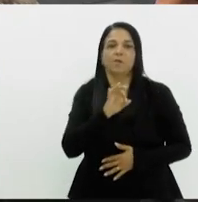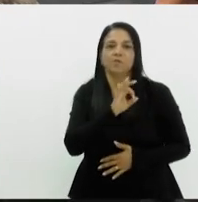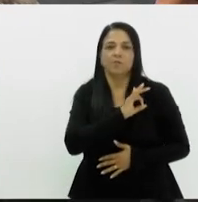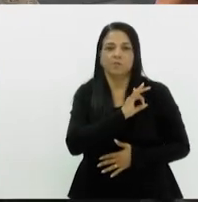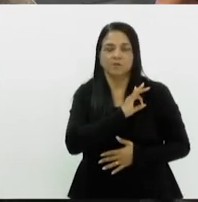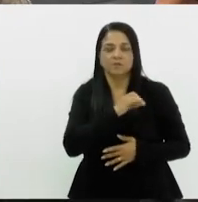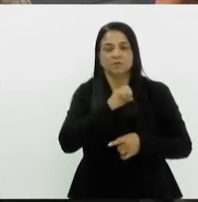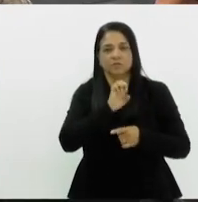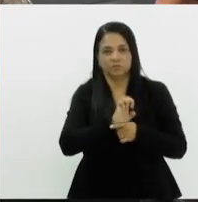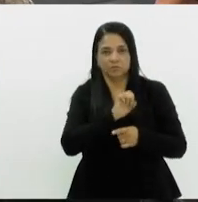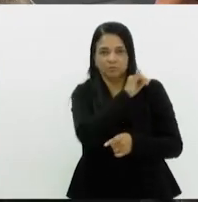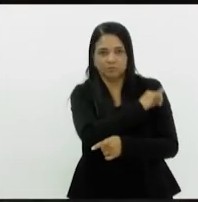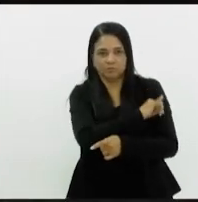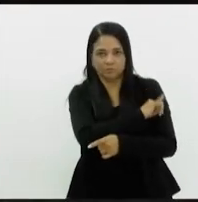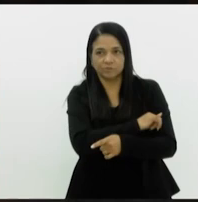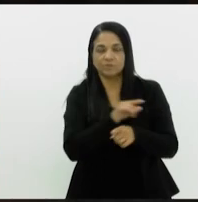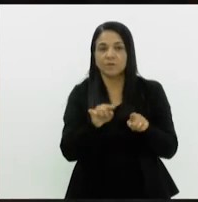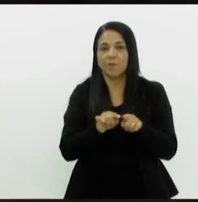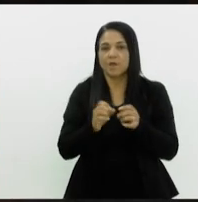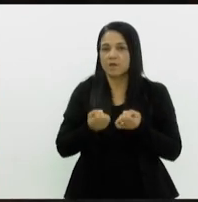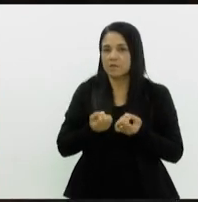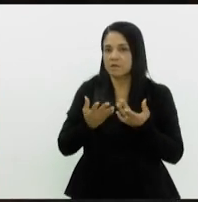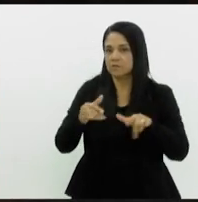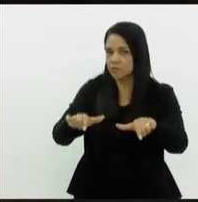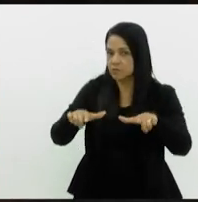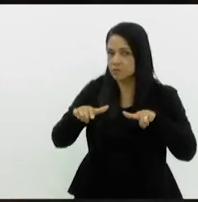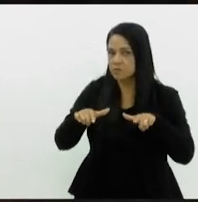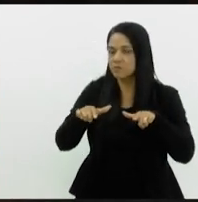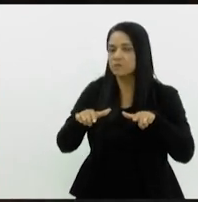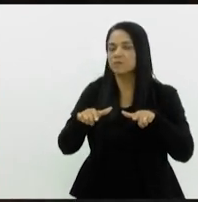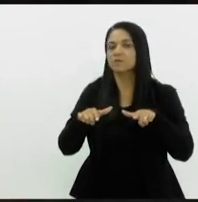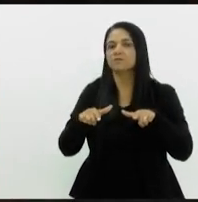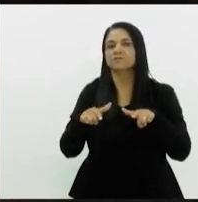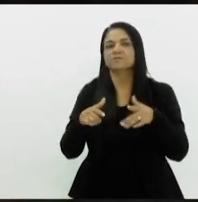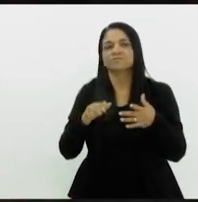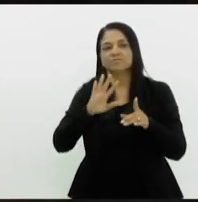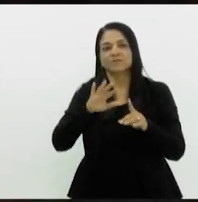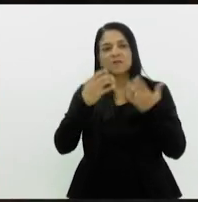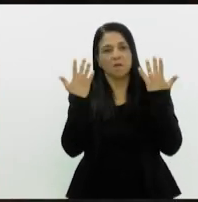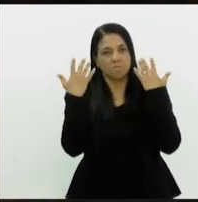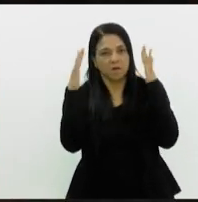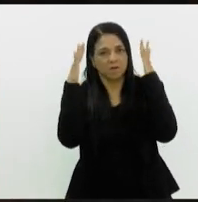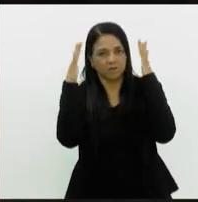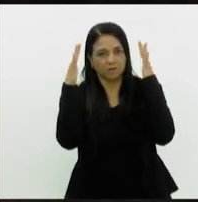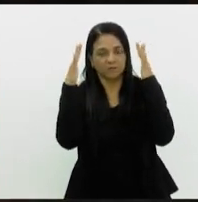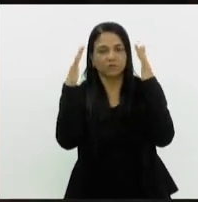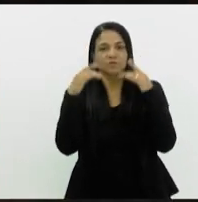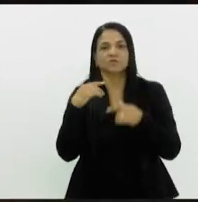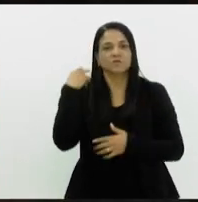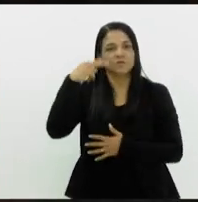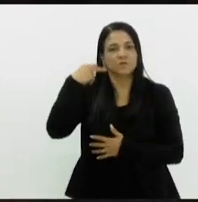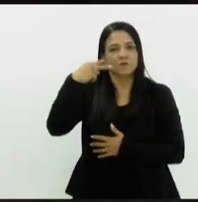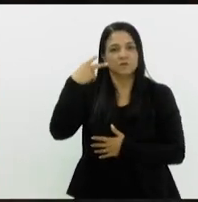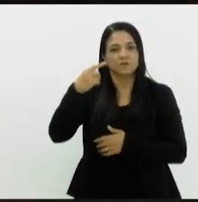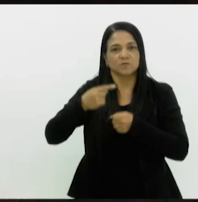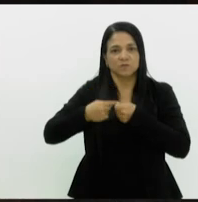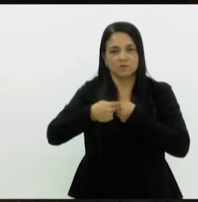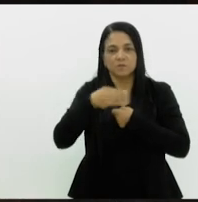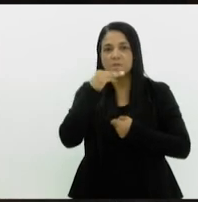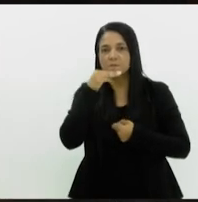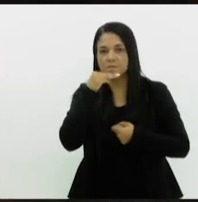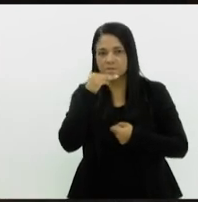Nesta ocasião, também faremos a entrega de moções, de congratulações e aplausos aos vereadores do município de